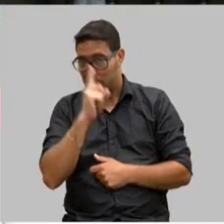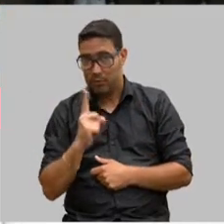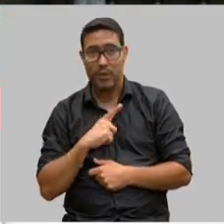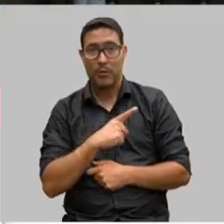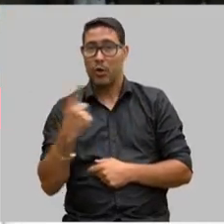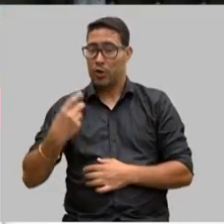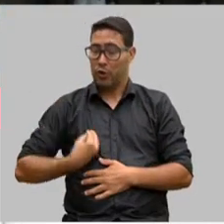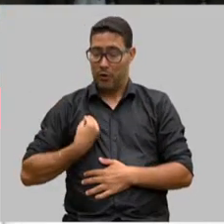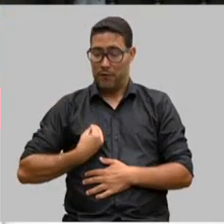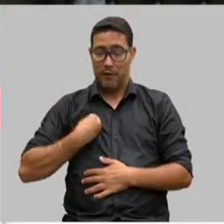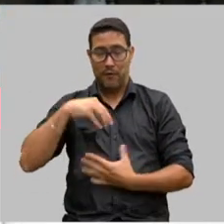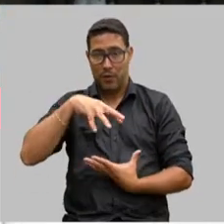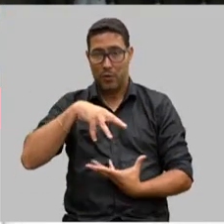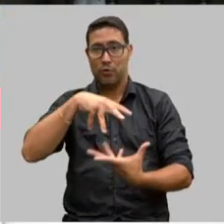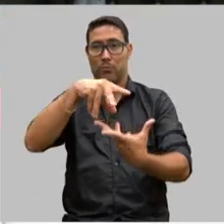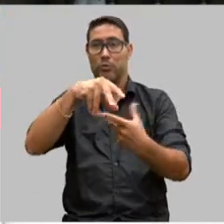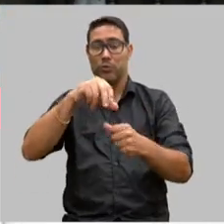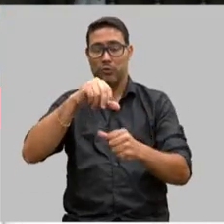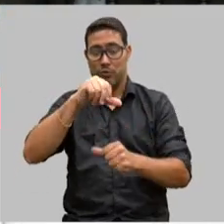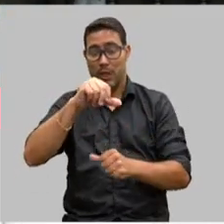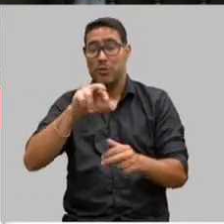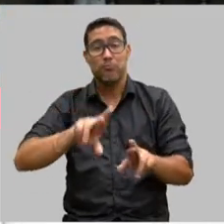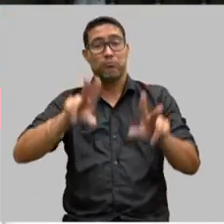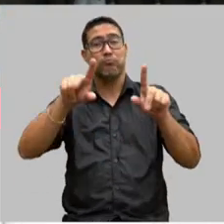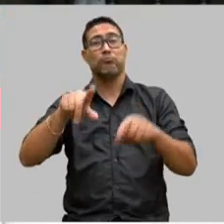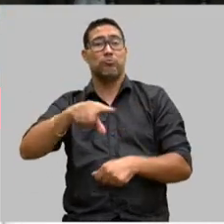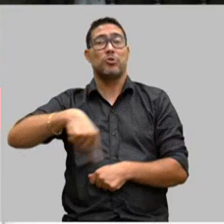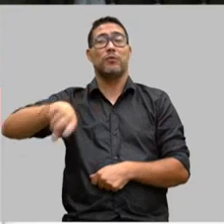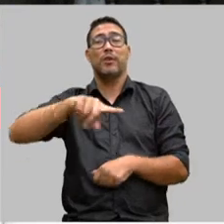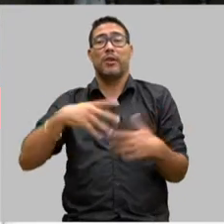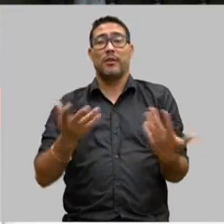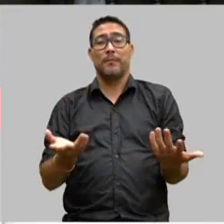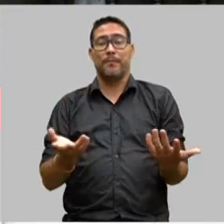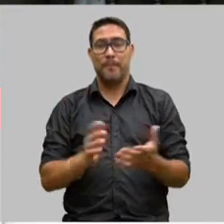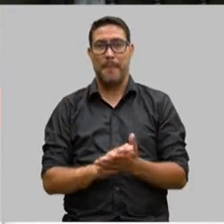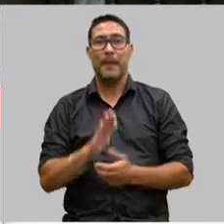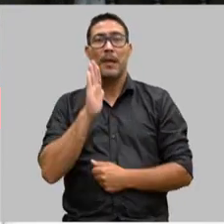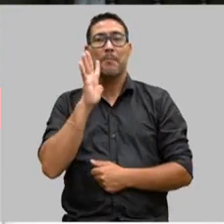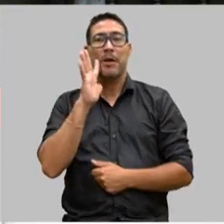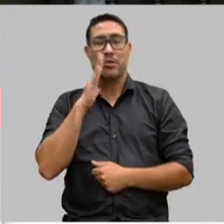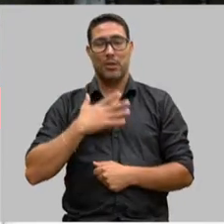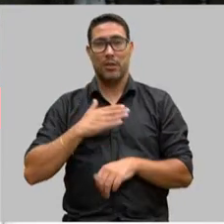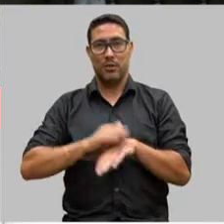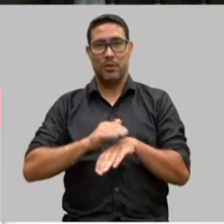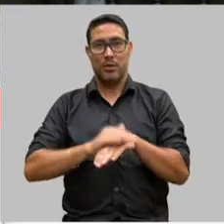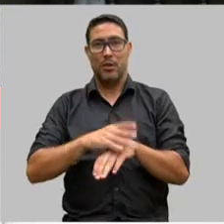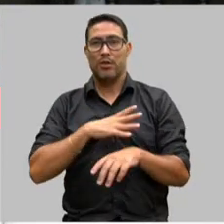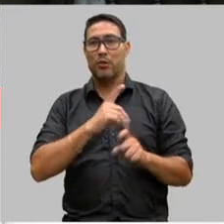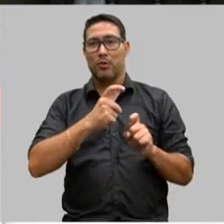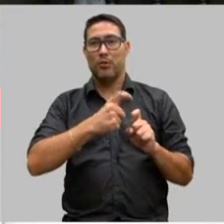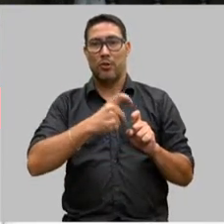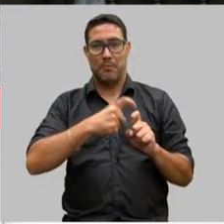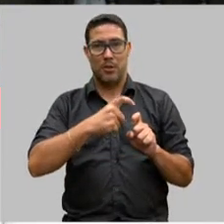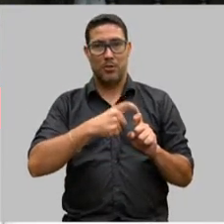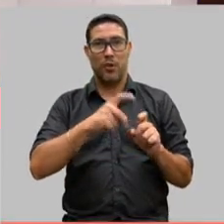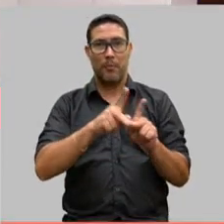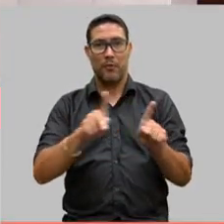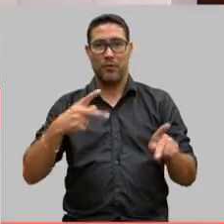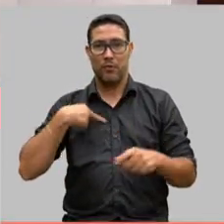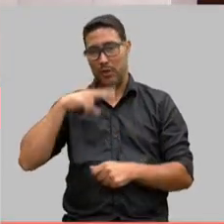é diferente de vocês. Porque, imagina que eu sou médico, a professora lembrou,